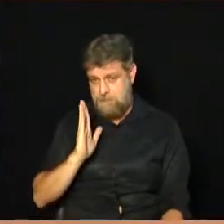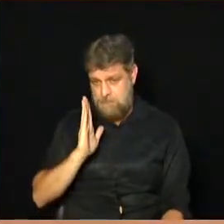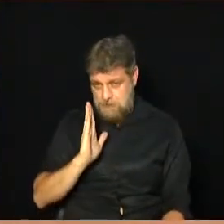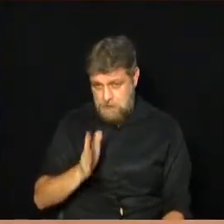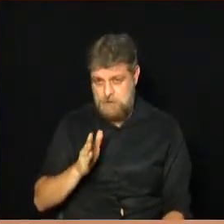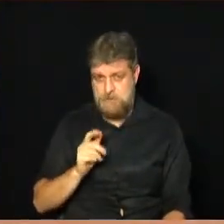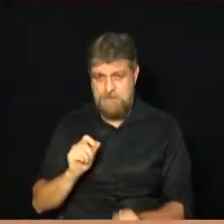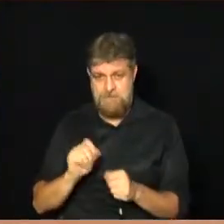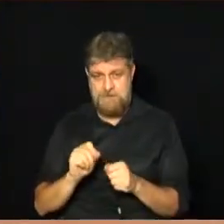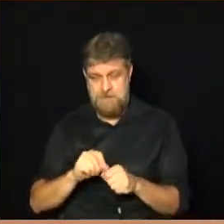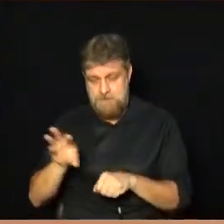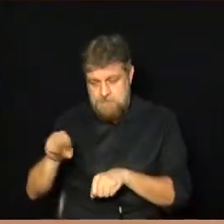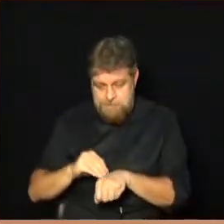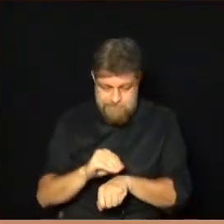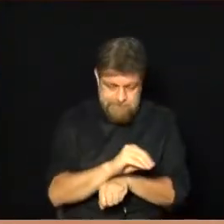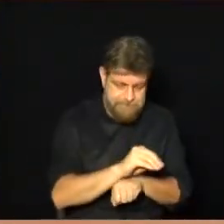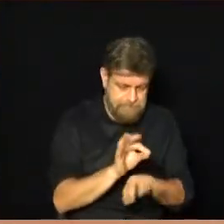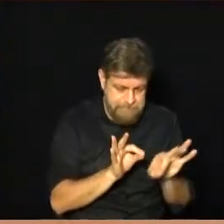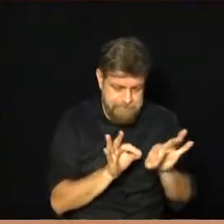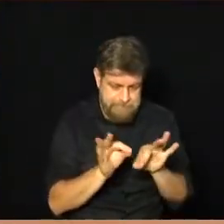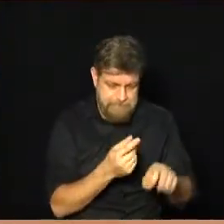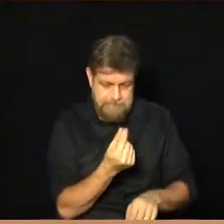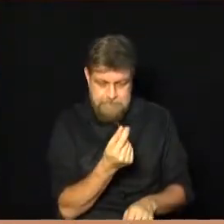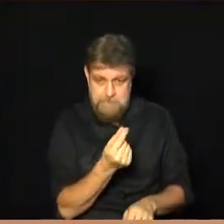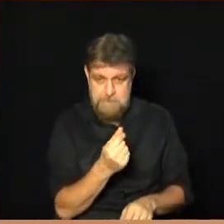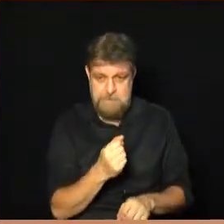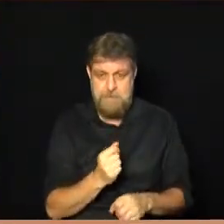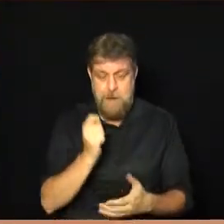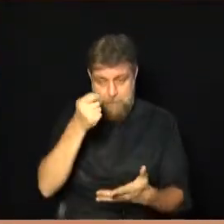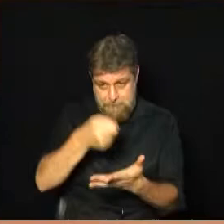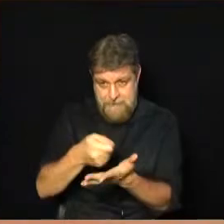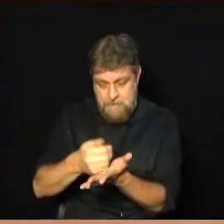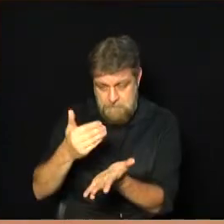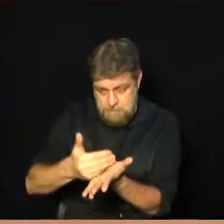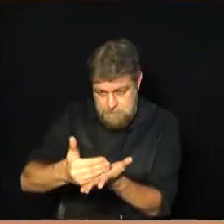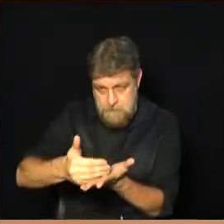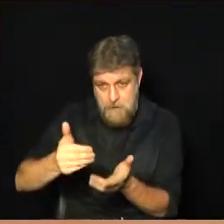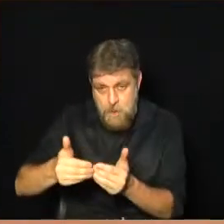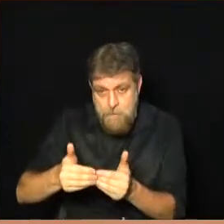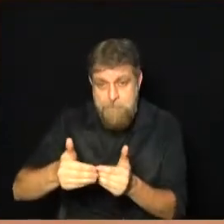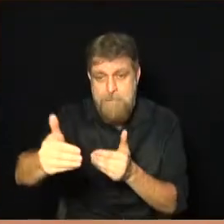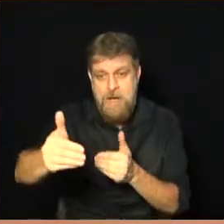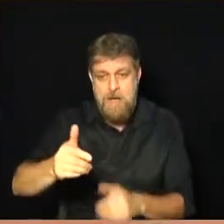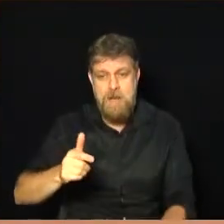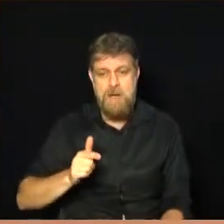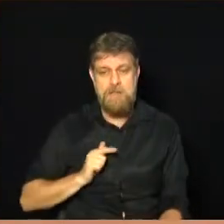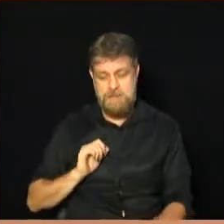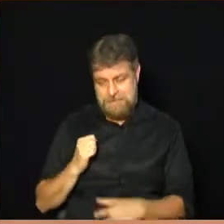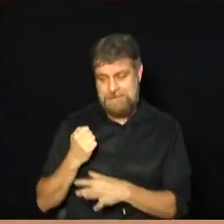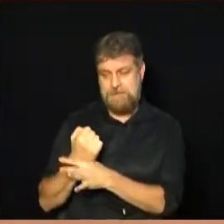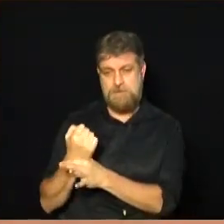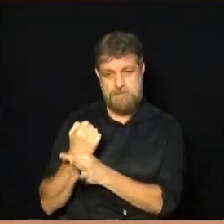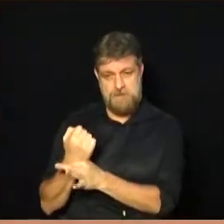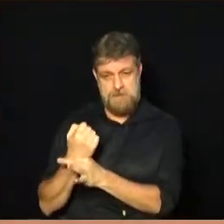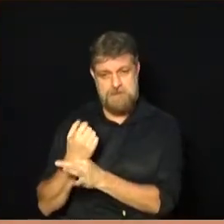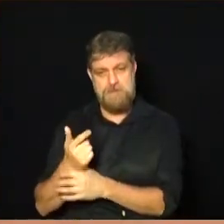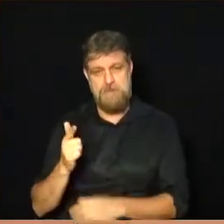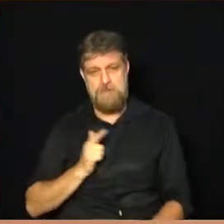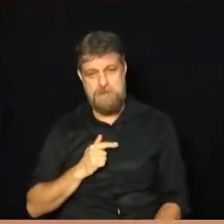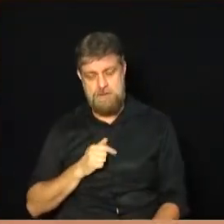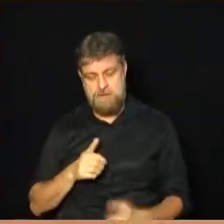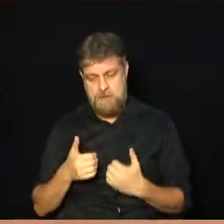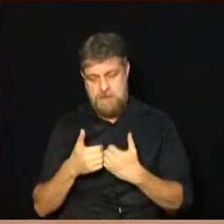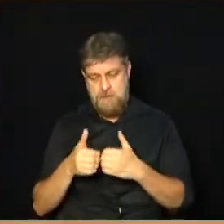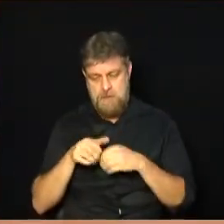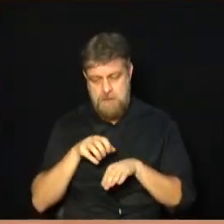um arranjo financeiro esse ano, porque isso vai começar a ser pago agora, e nós temos isso assegurado para que o BRT chegue à